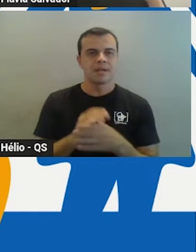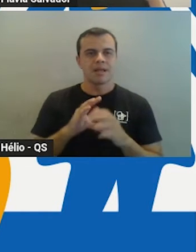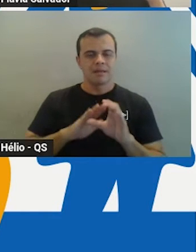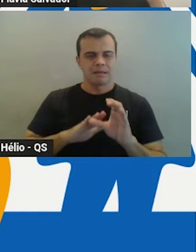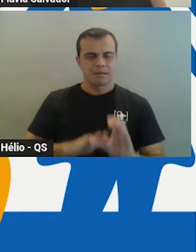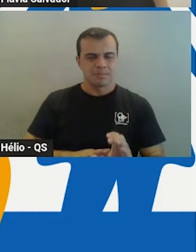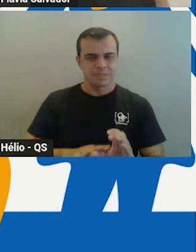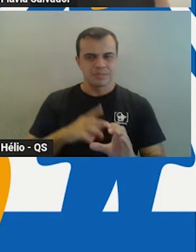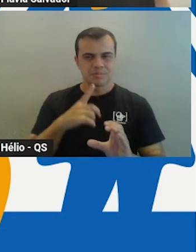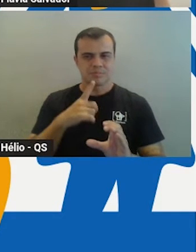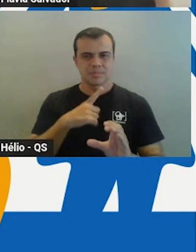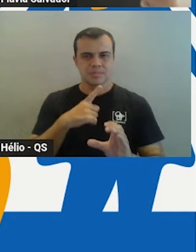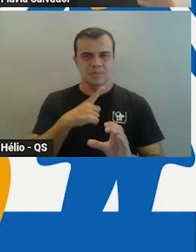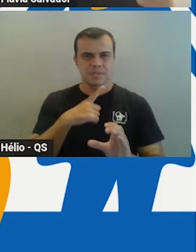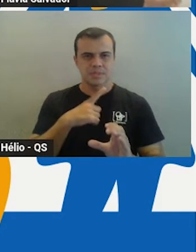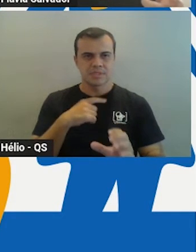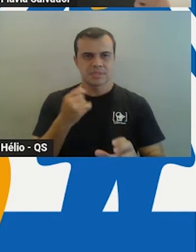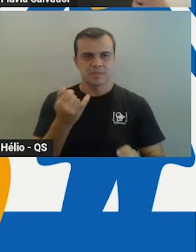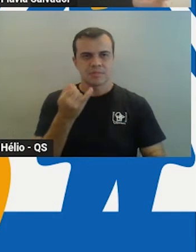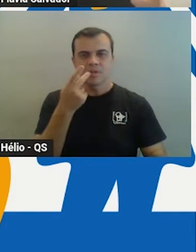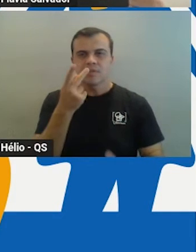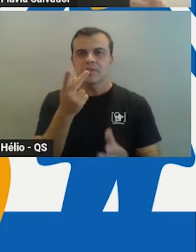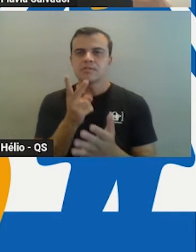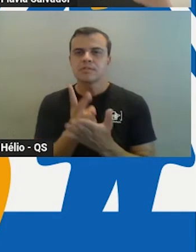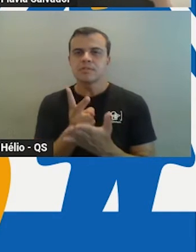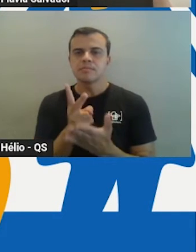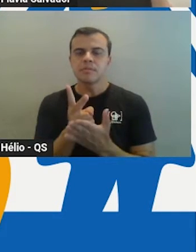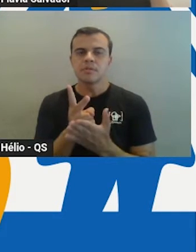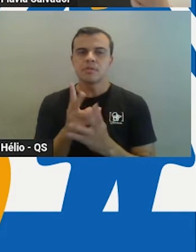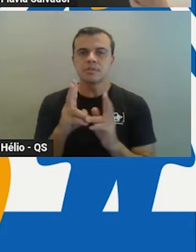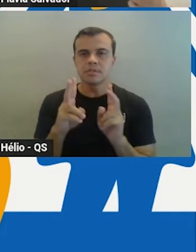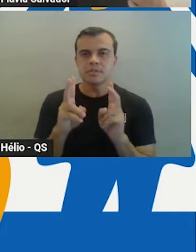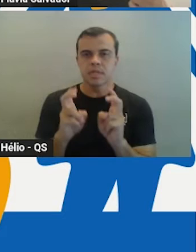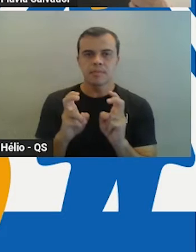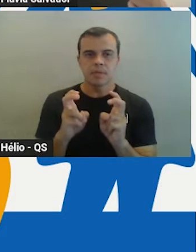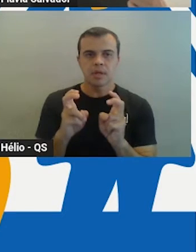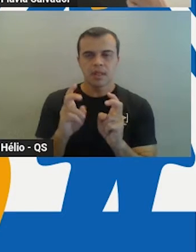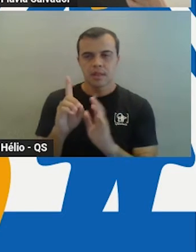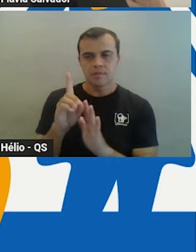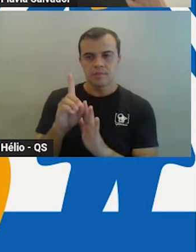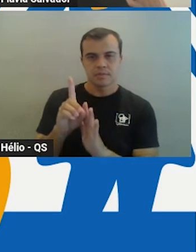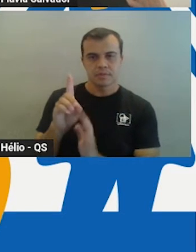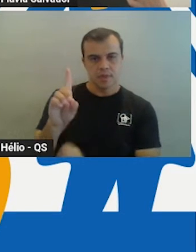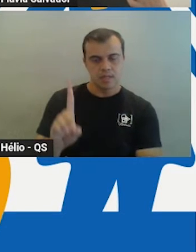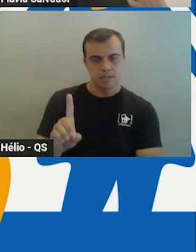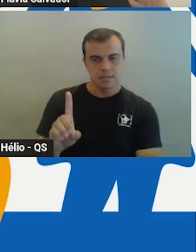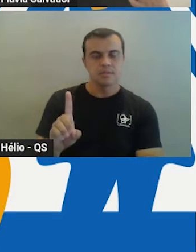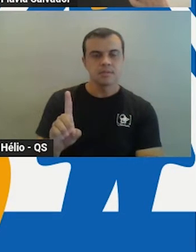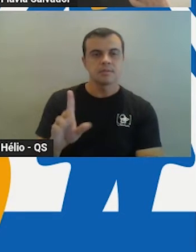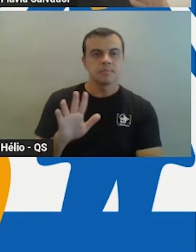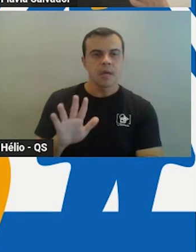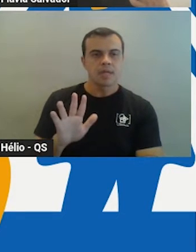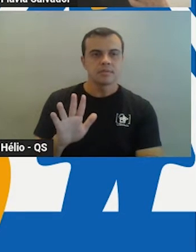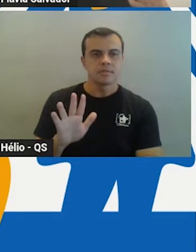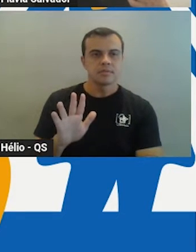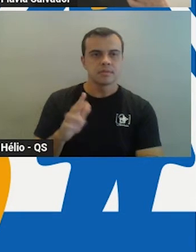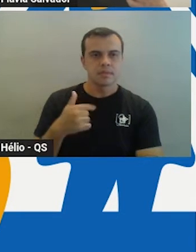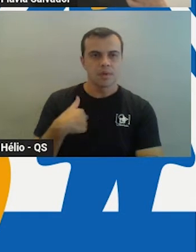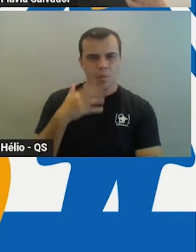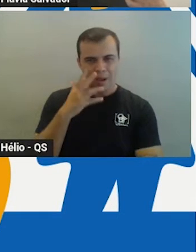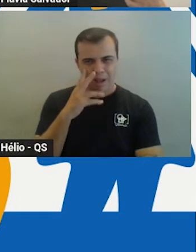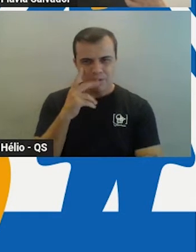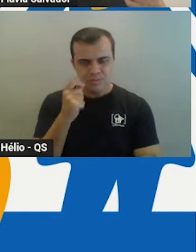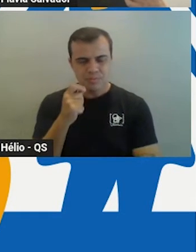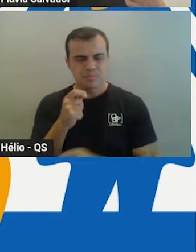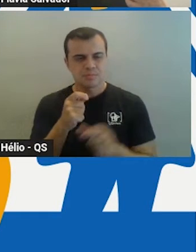capacitismo, ele é muito falado sobre o âmbito das deficiências. Mas quando você acha que uma